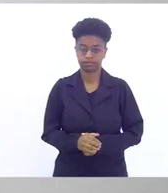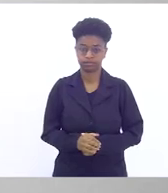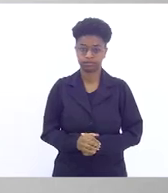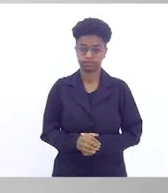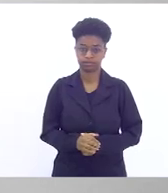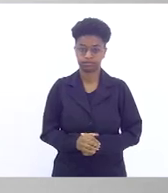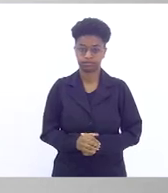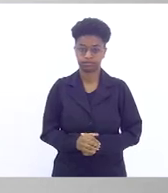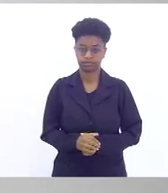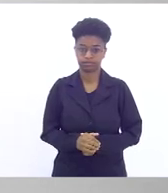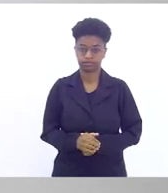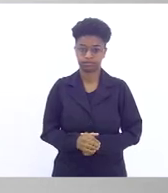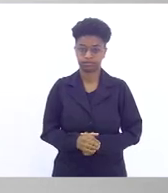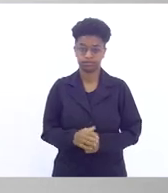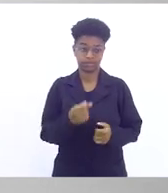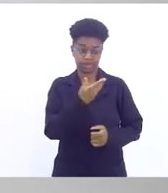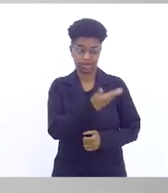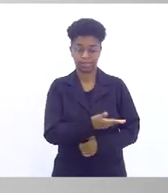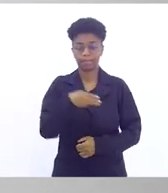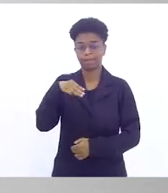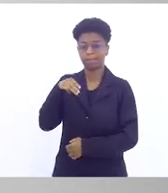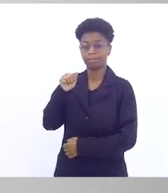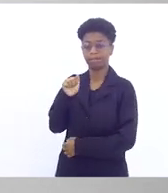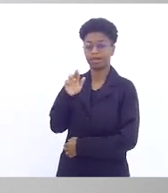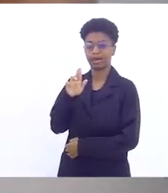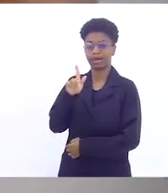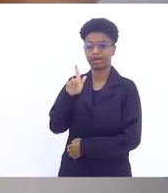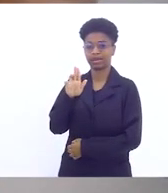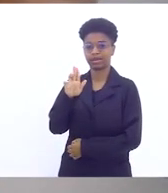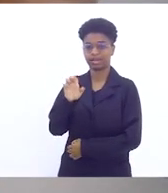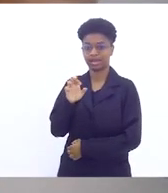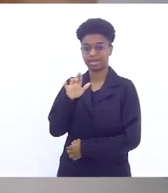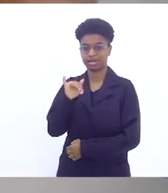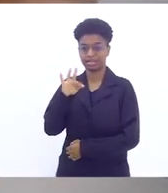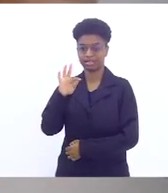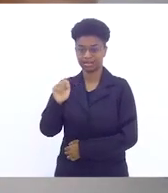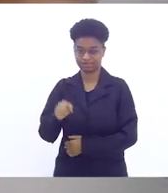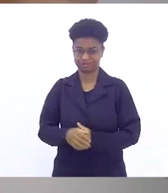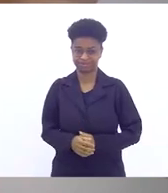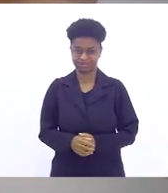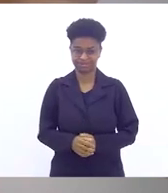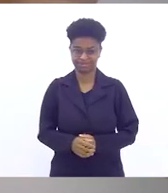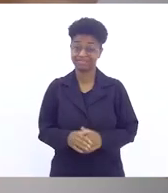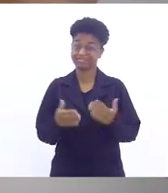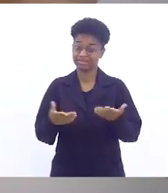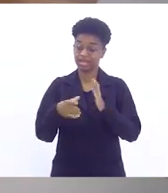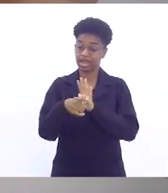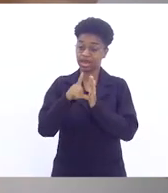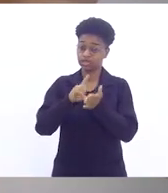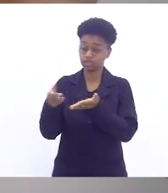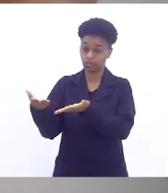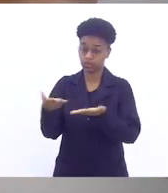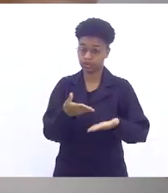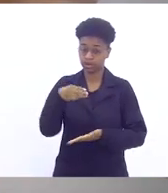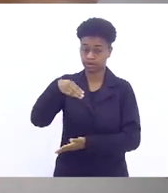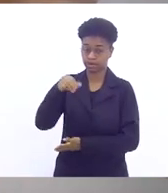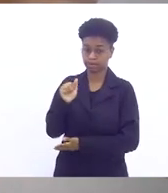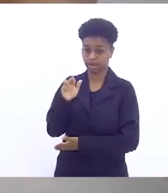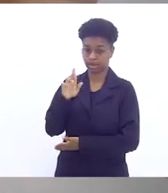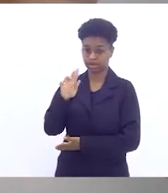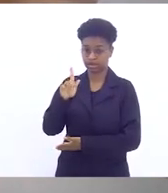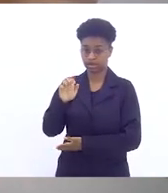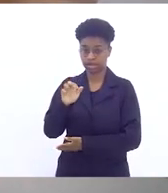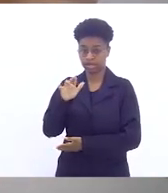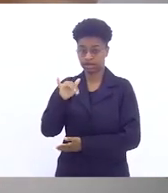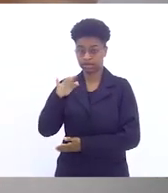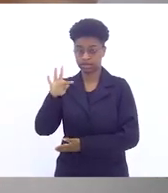ela é marguerita antes de passar Doutora Marguerita eu quero registrar e agradecer a presença